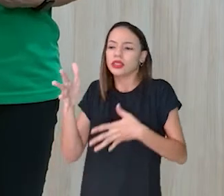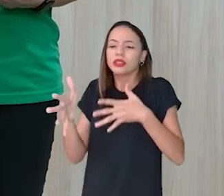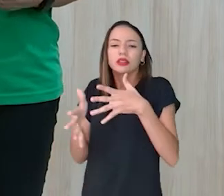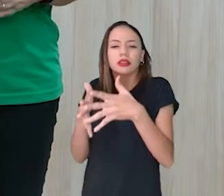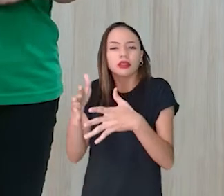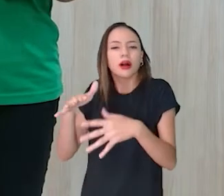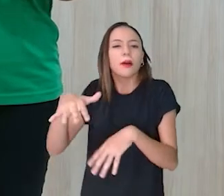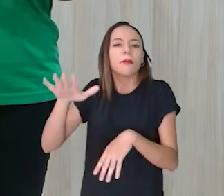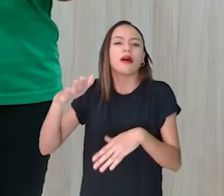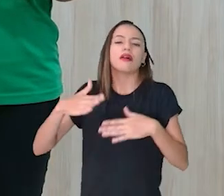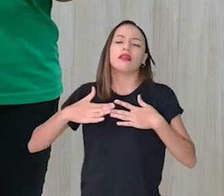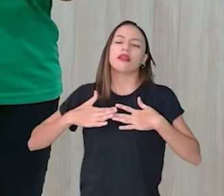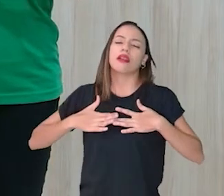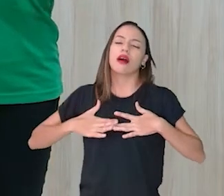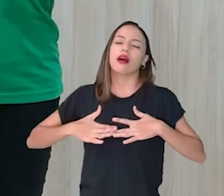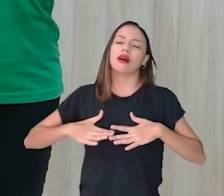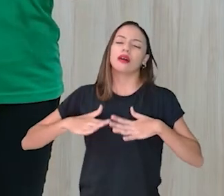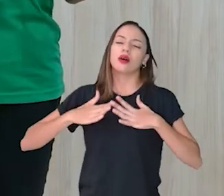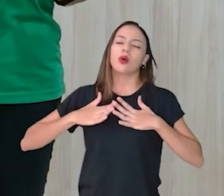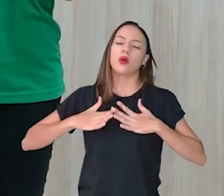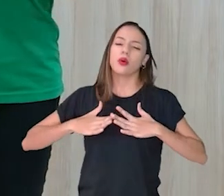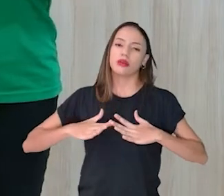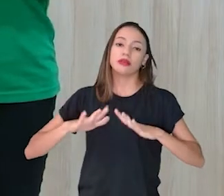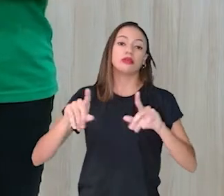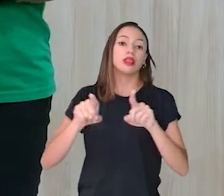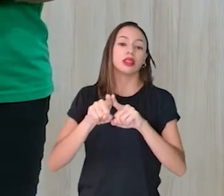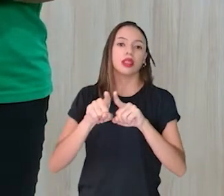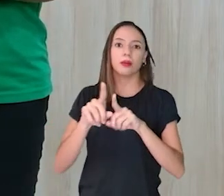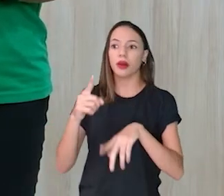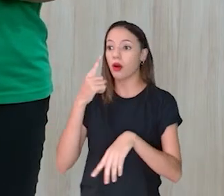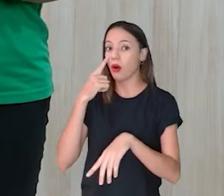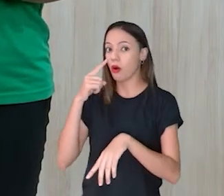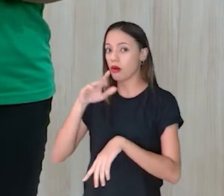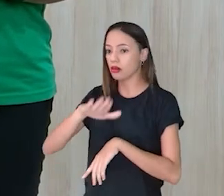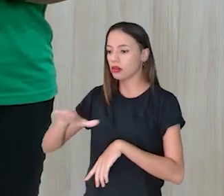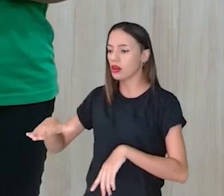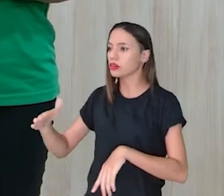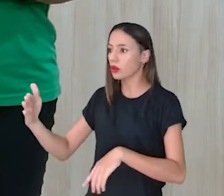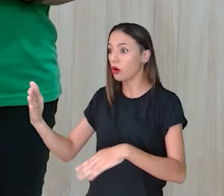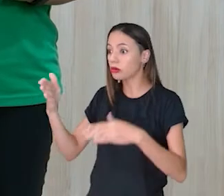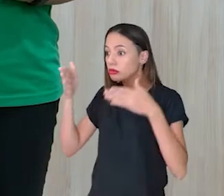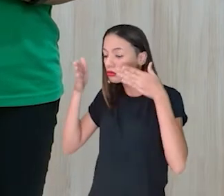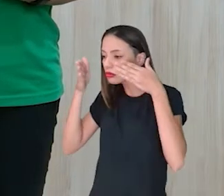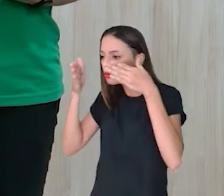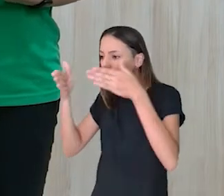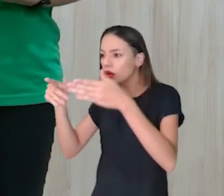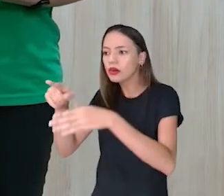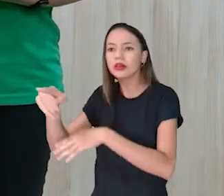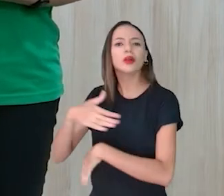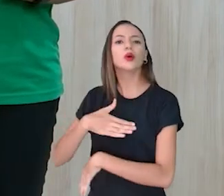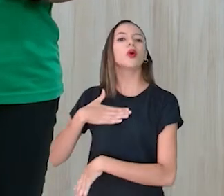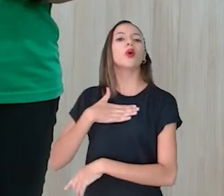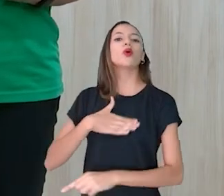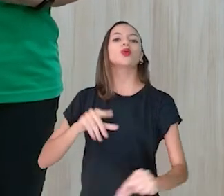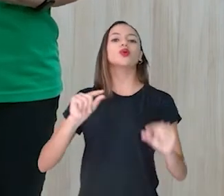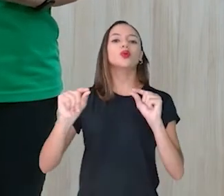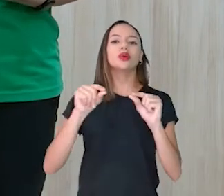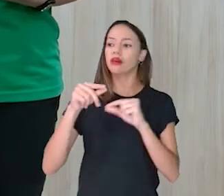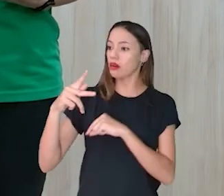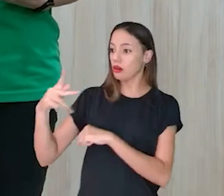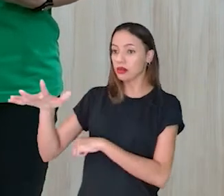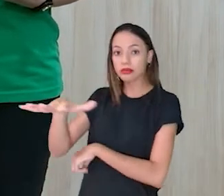tranquilo, mais pausado, atrair o foco dessa criança. Do que é que ela gosta? Qual é a área